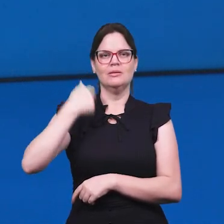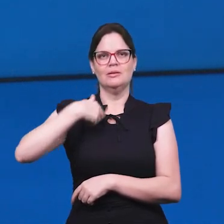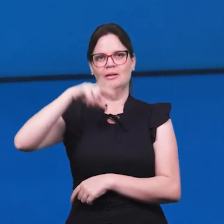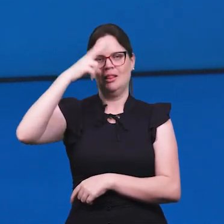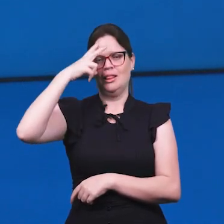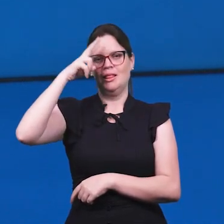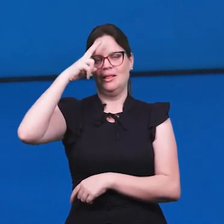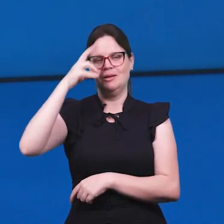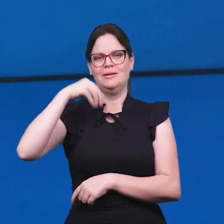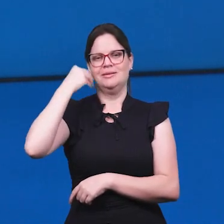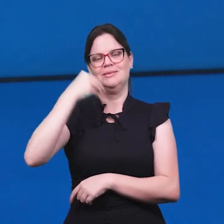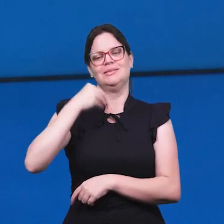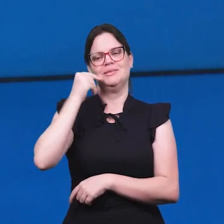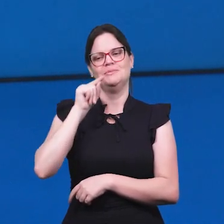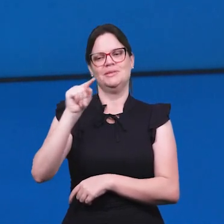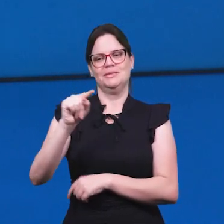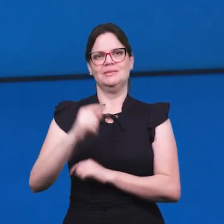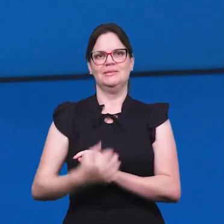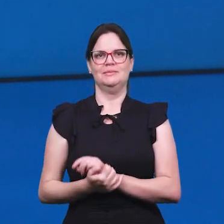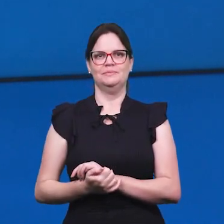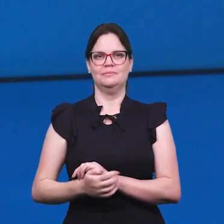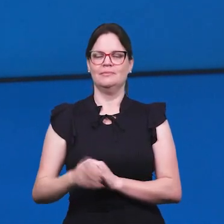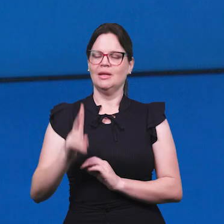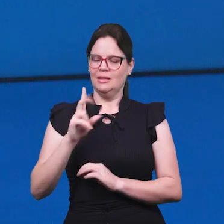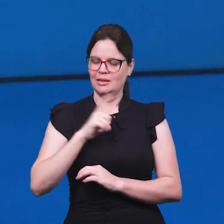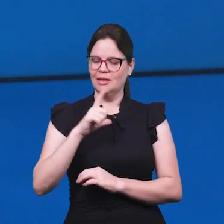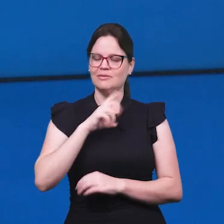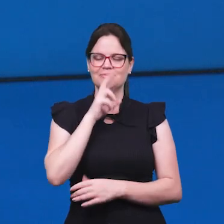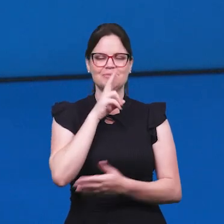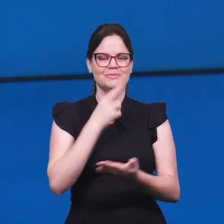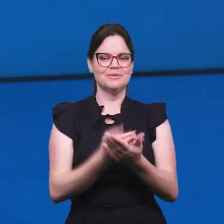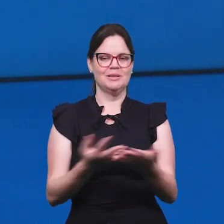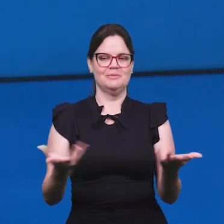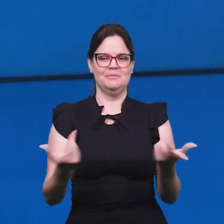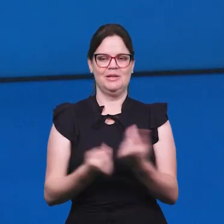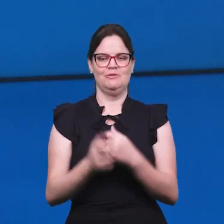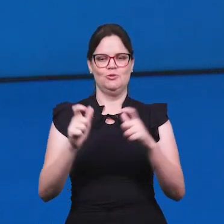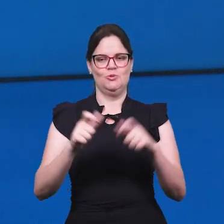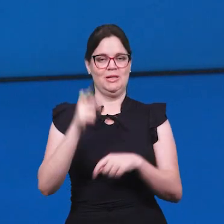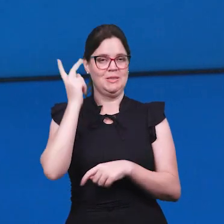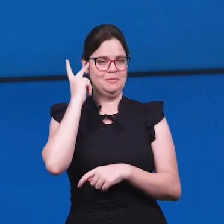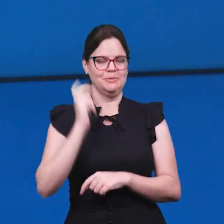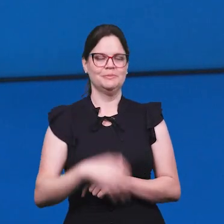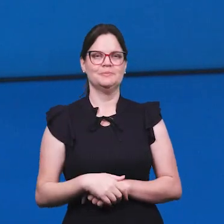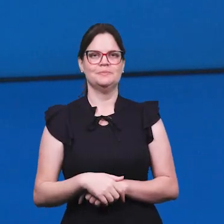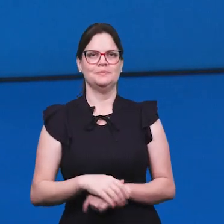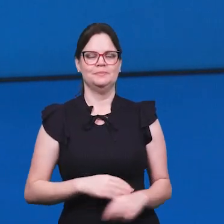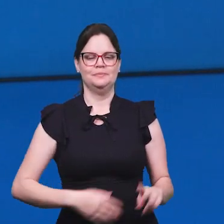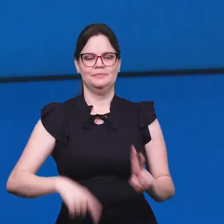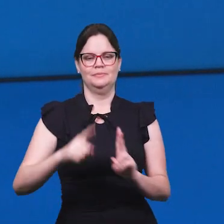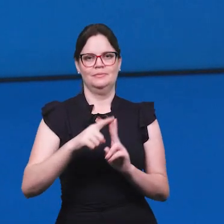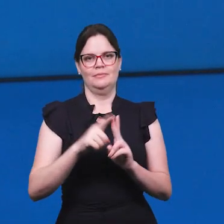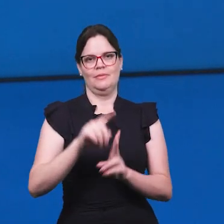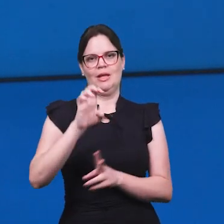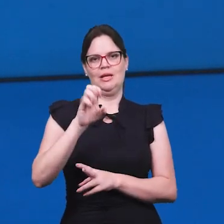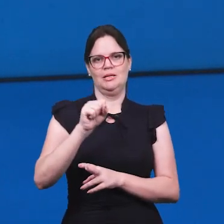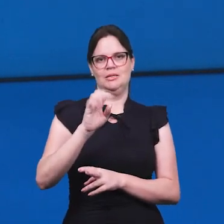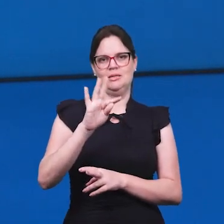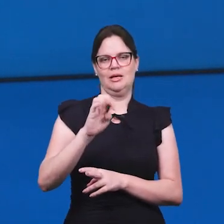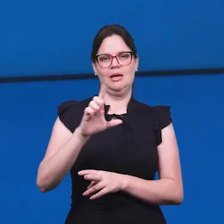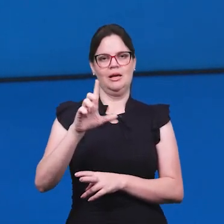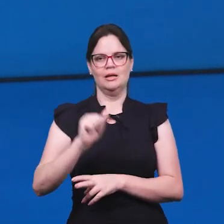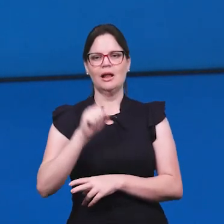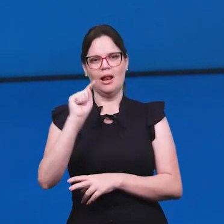experiência, uma igreja que tem dado muitos frutos ali no estado de São Paulo, glória a Jesus. Também a Estela Maria, lá de Teresina, é isso aí